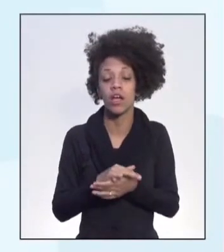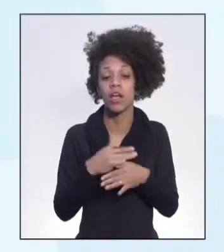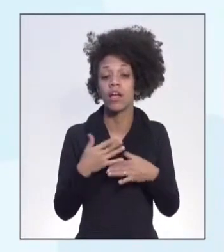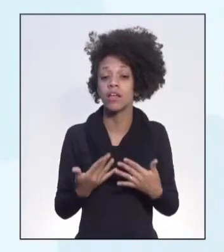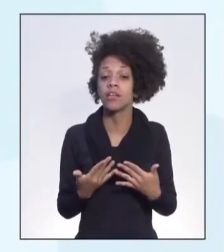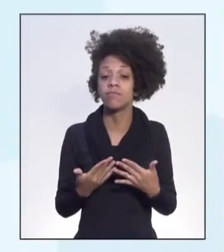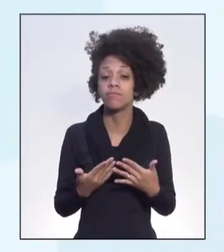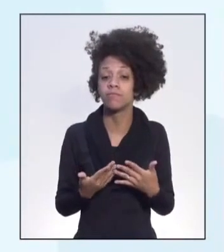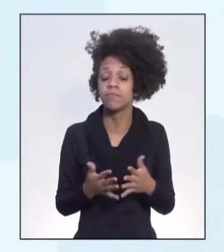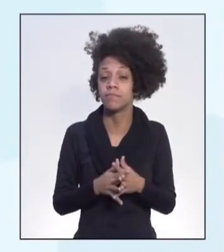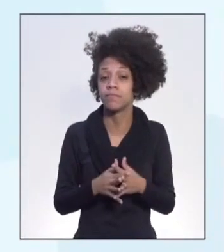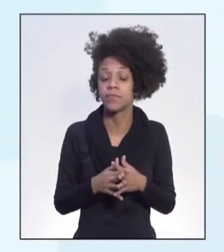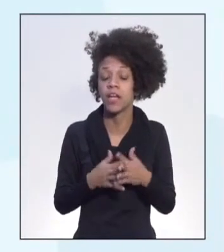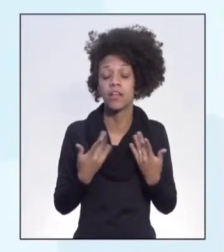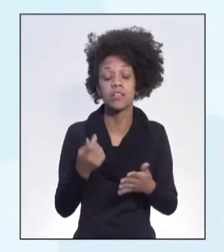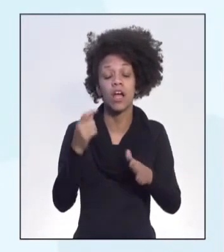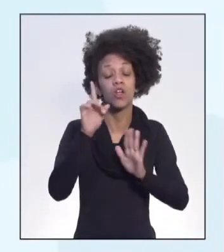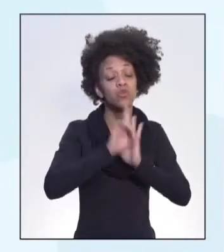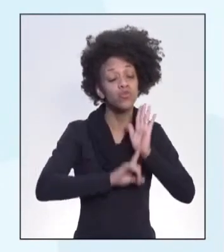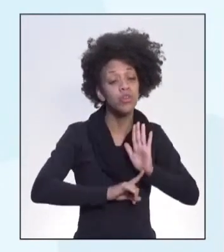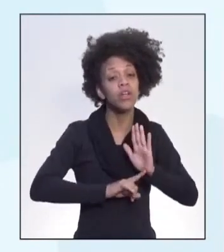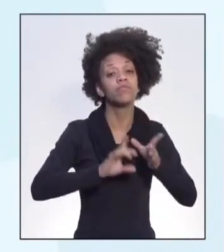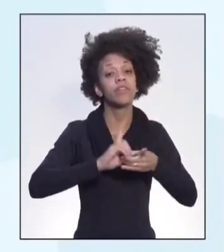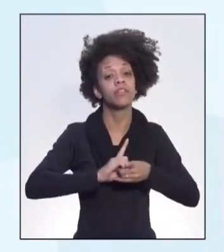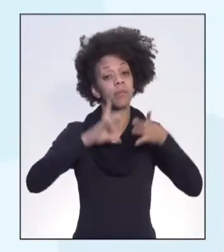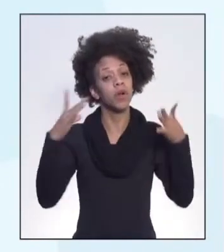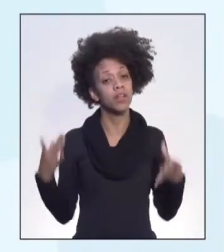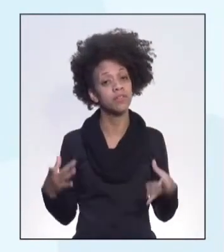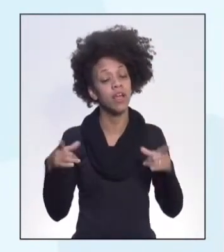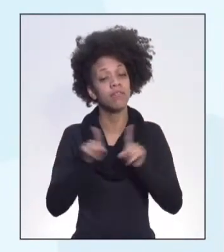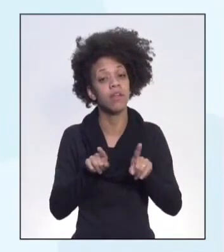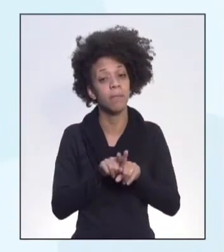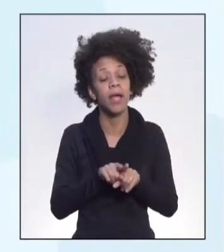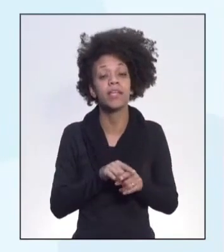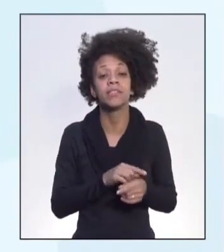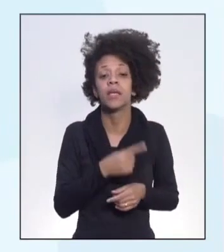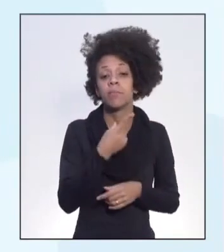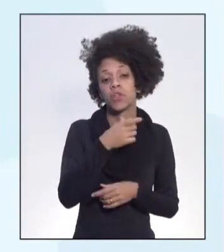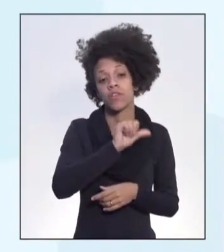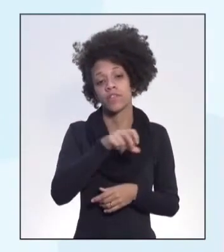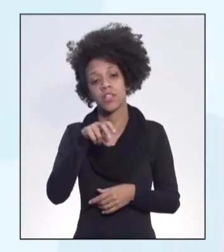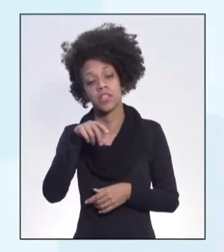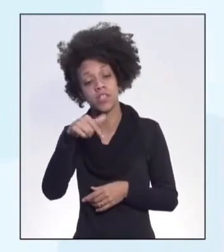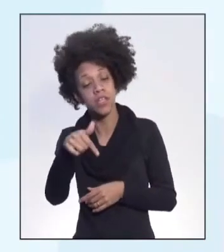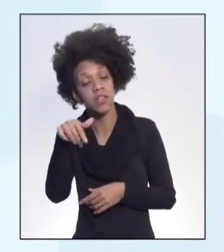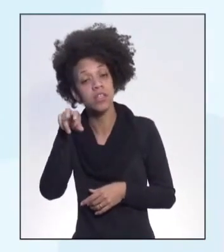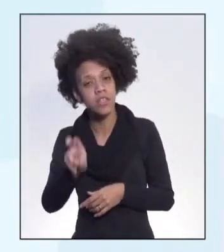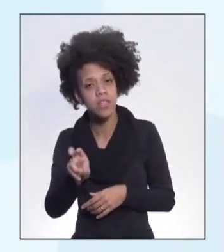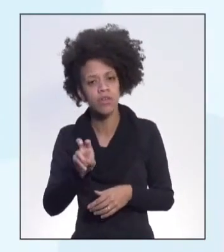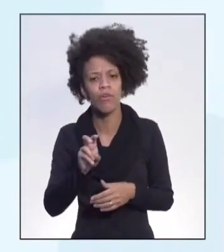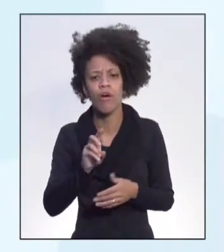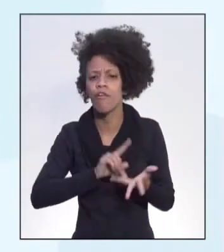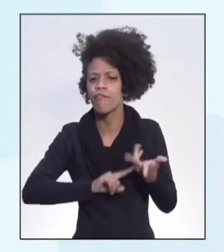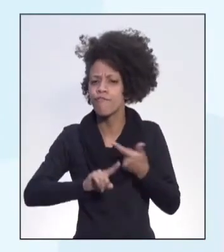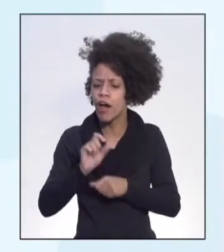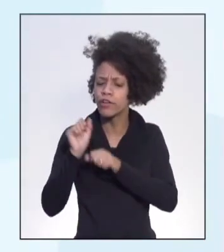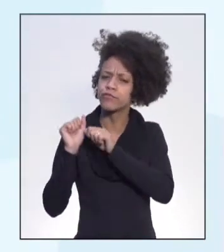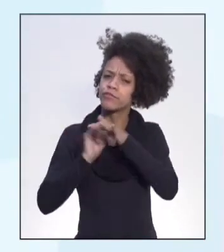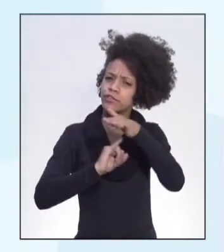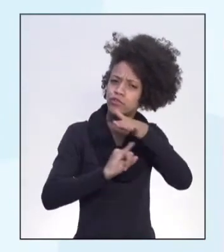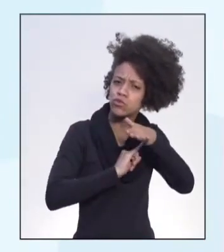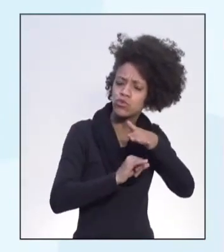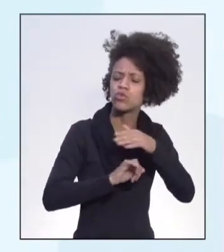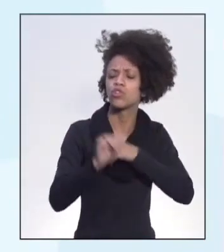da garantia da democracia. Em 75, né, em 1975, houveram várias associações